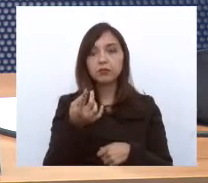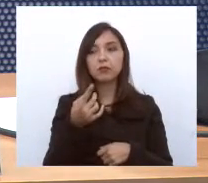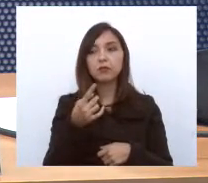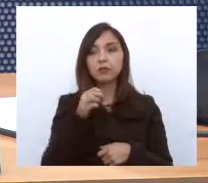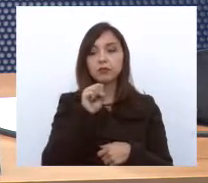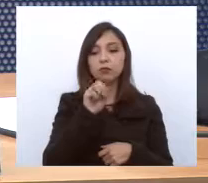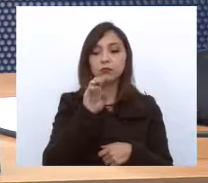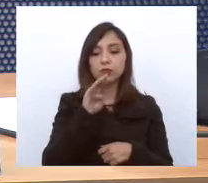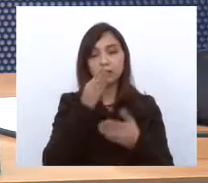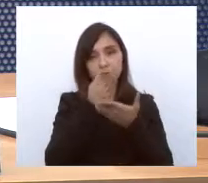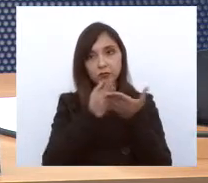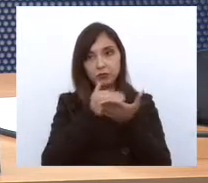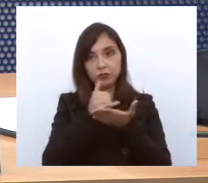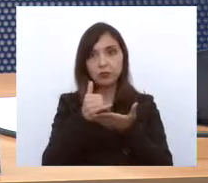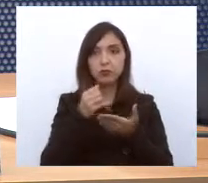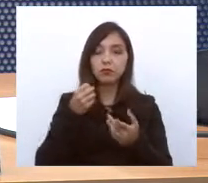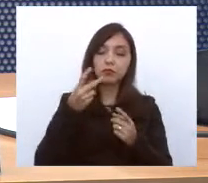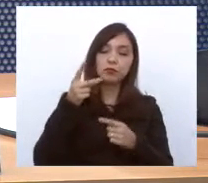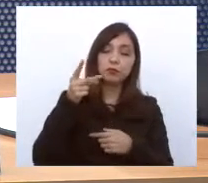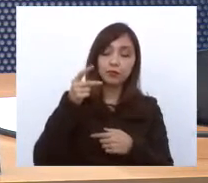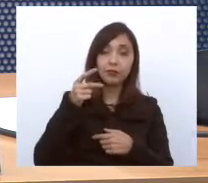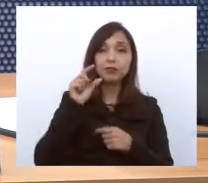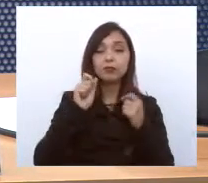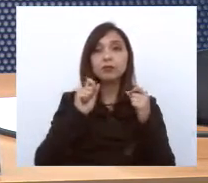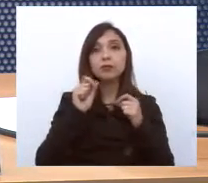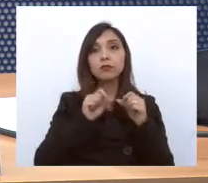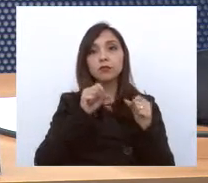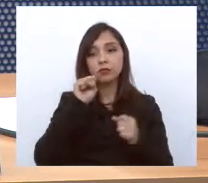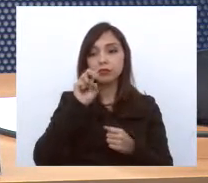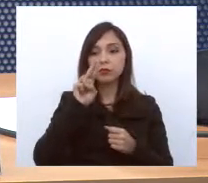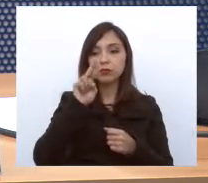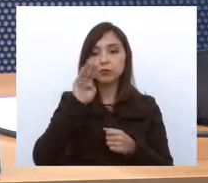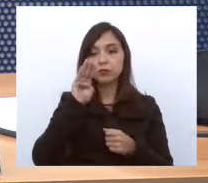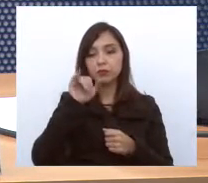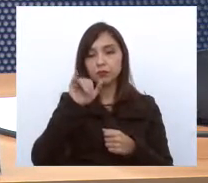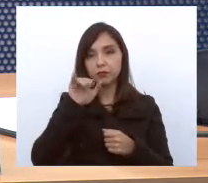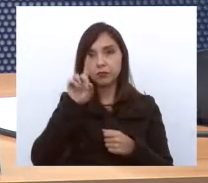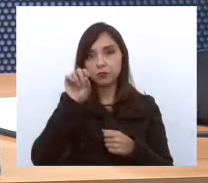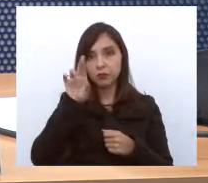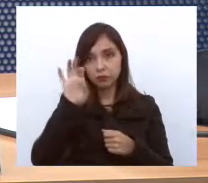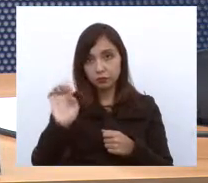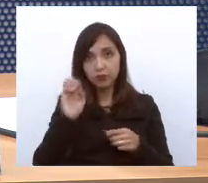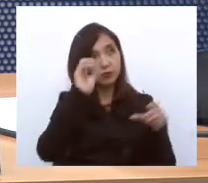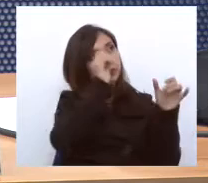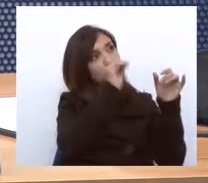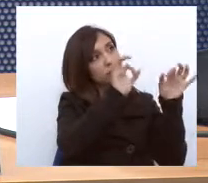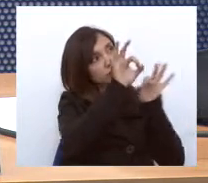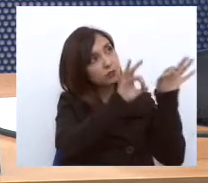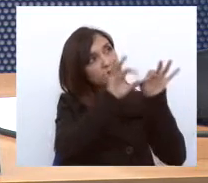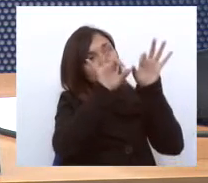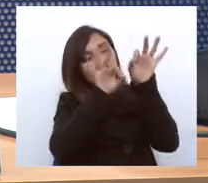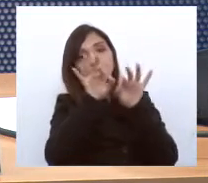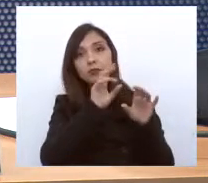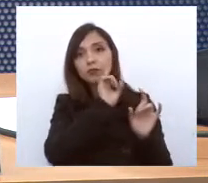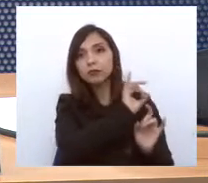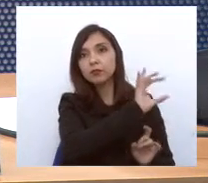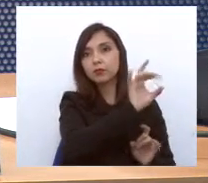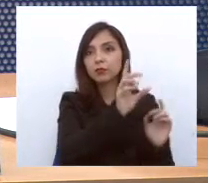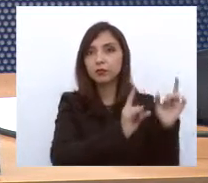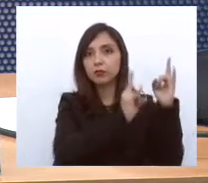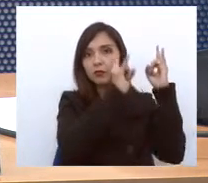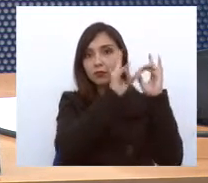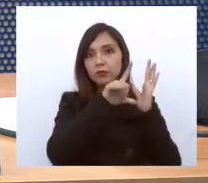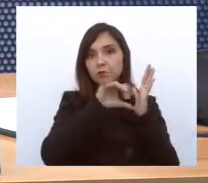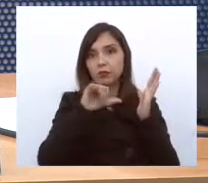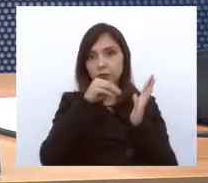submedidores individuais. Artigo 2º. Os submedidores individuais deverão ser instalados em cada apartamento segundo a forma específica nessa